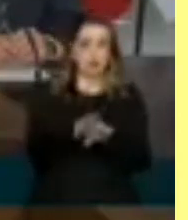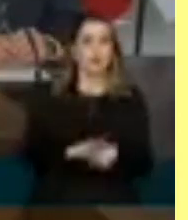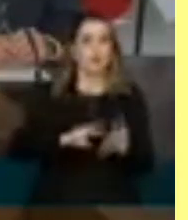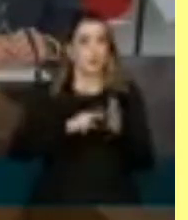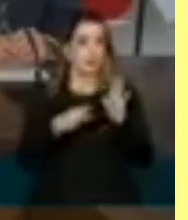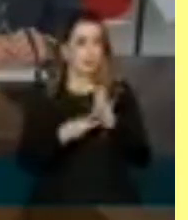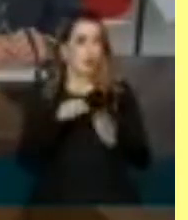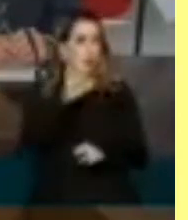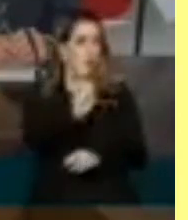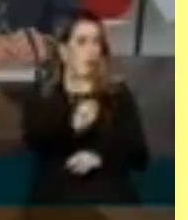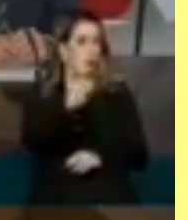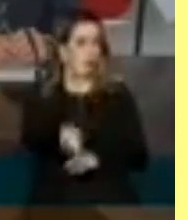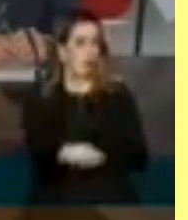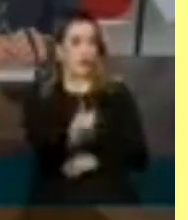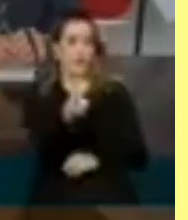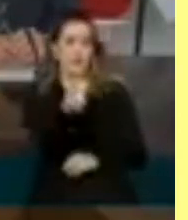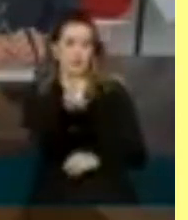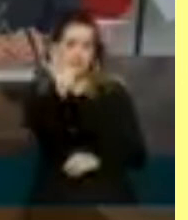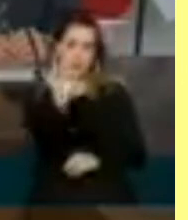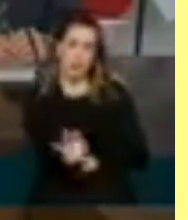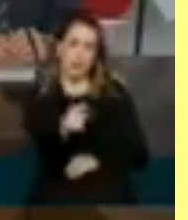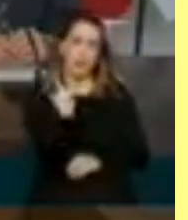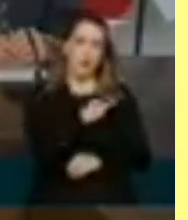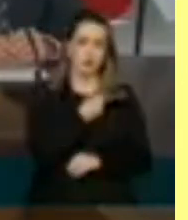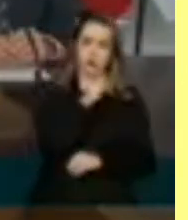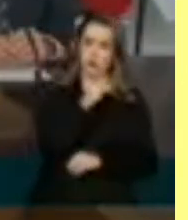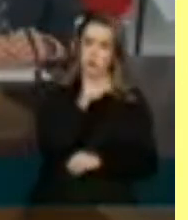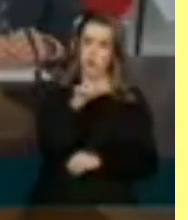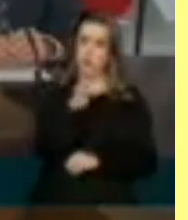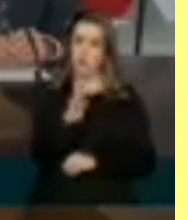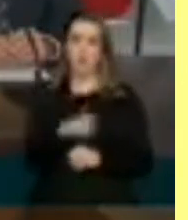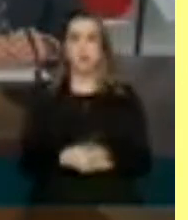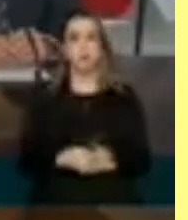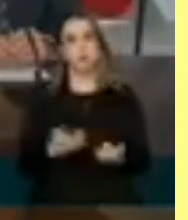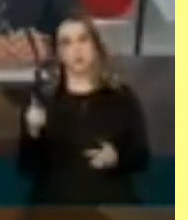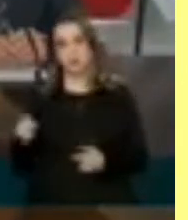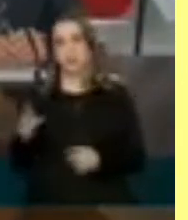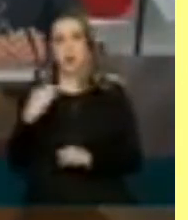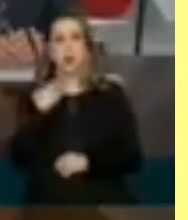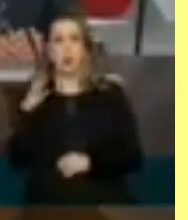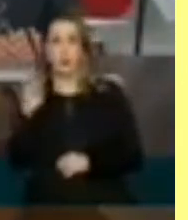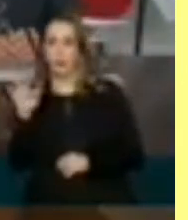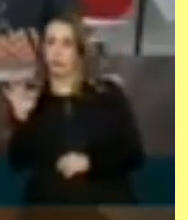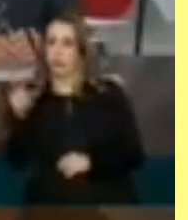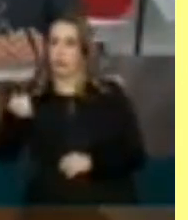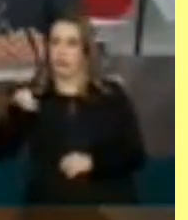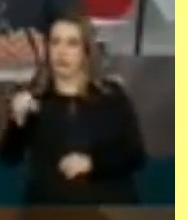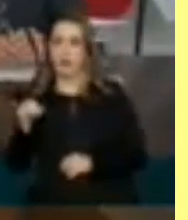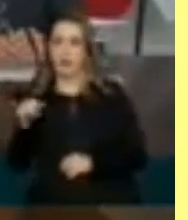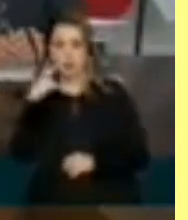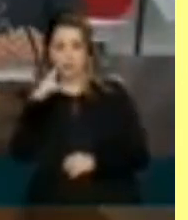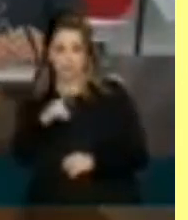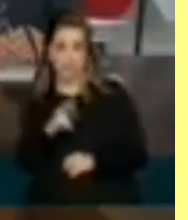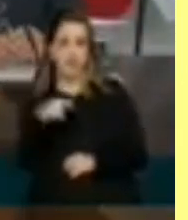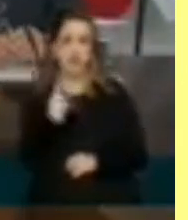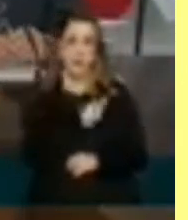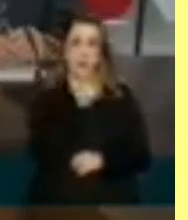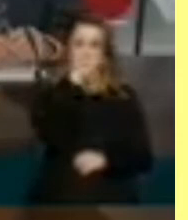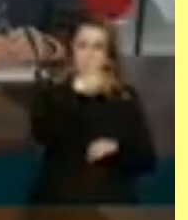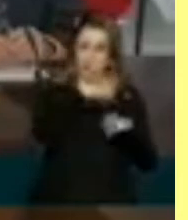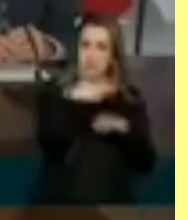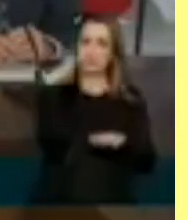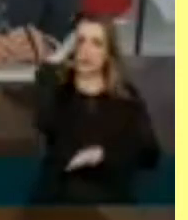PIB. Ressalto que o FMI qualificou a resposta do governo brasileiro à pandemia como rápida e